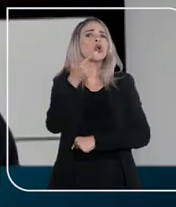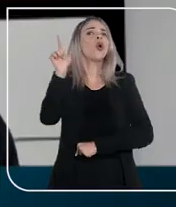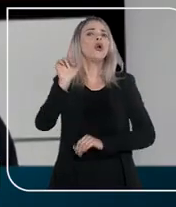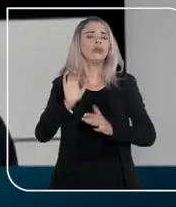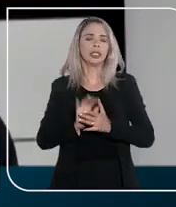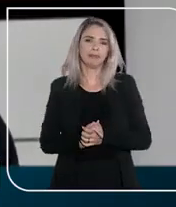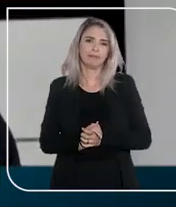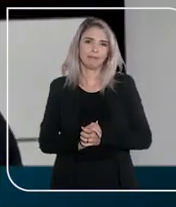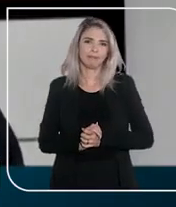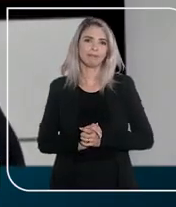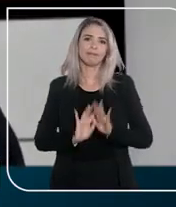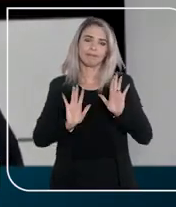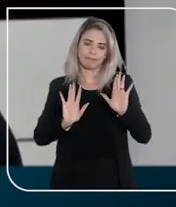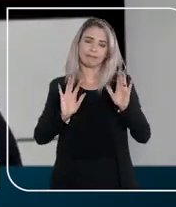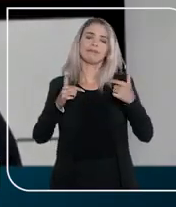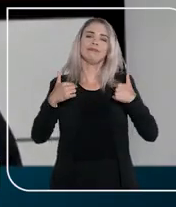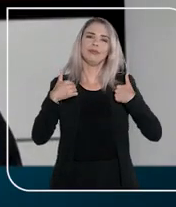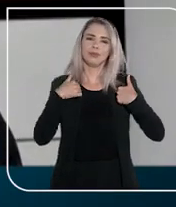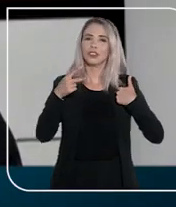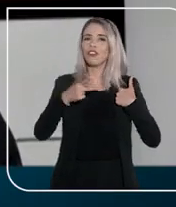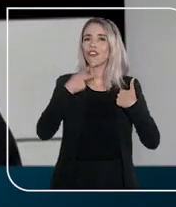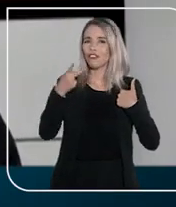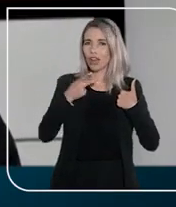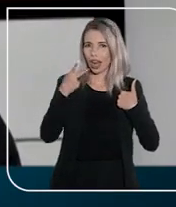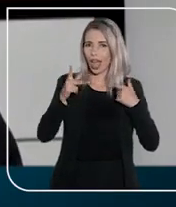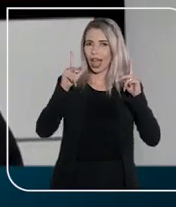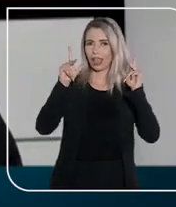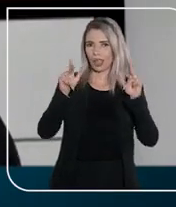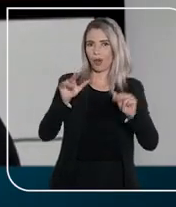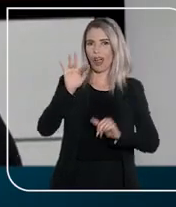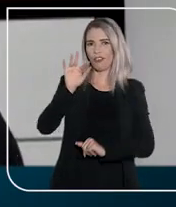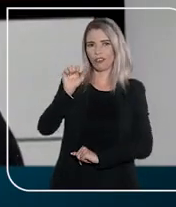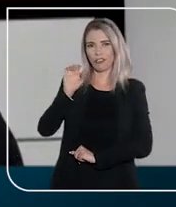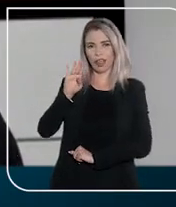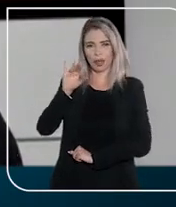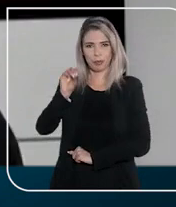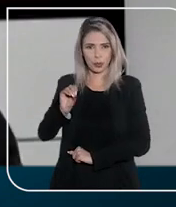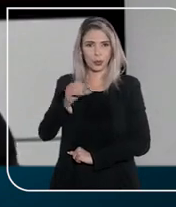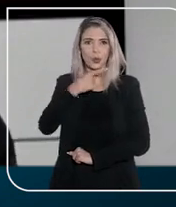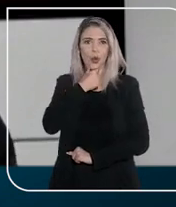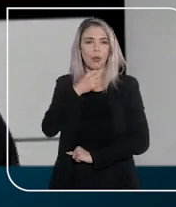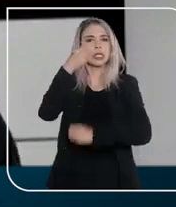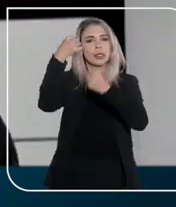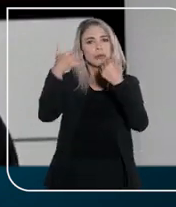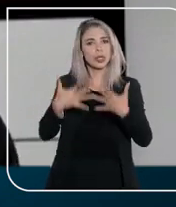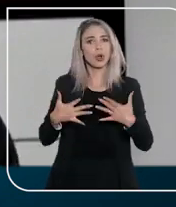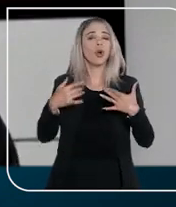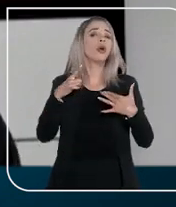ligação aqui, Fátima, entre aquilo que o professor Fábio acabou de nos explicar e fazer